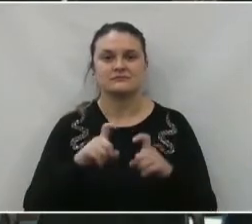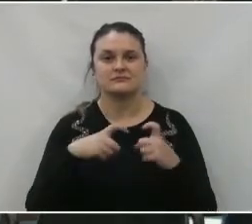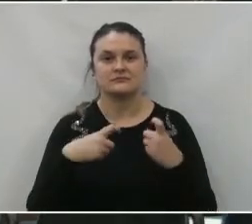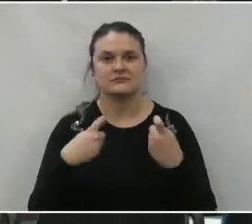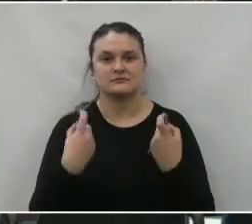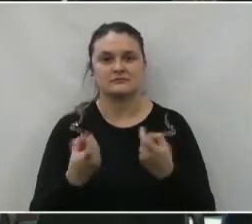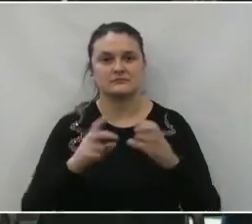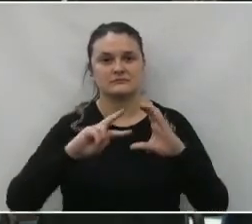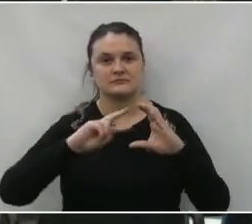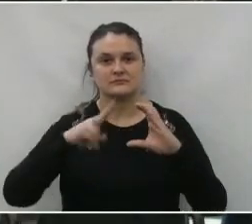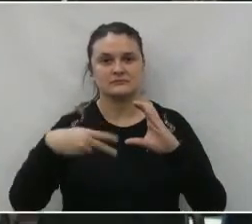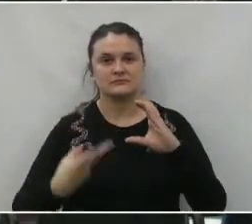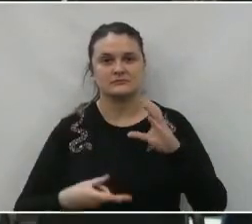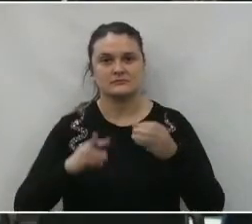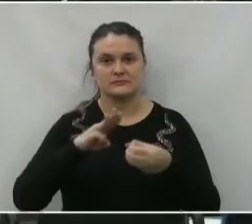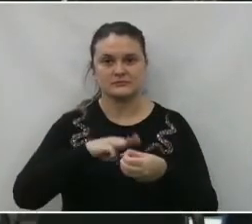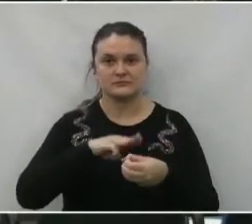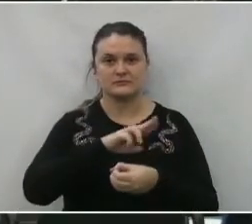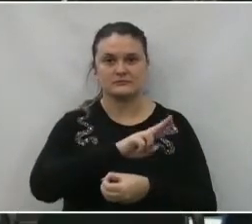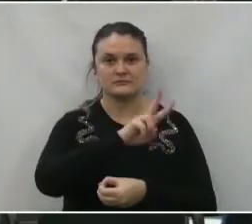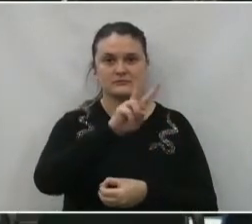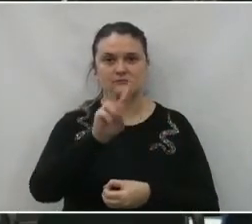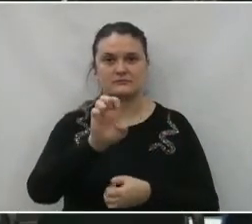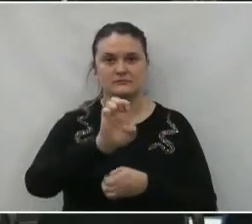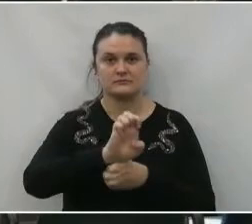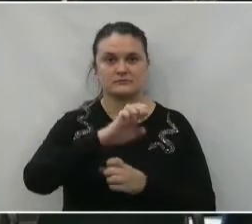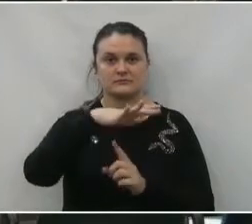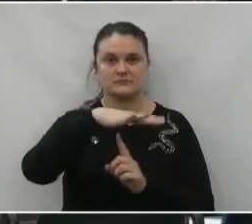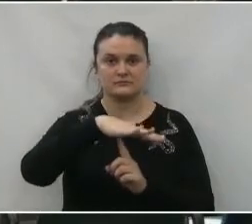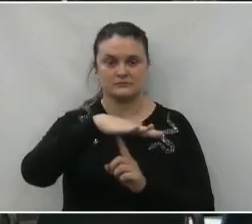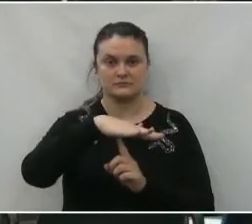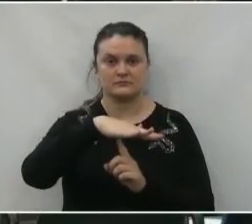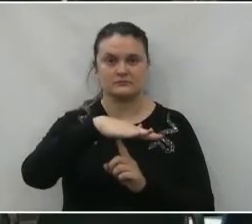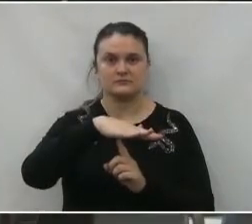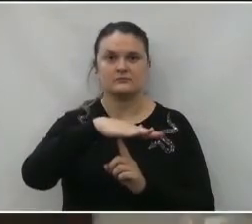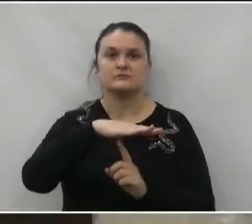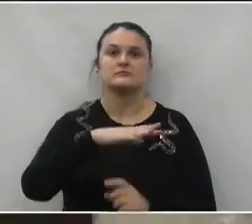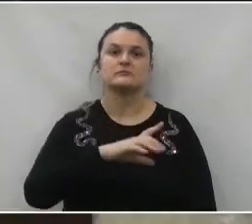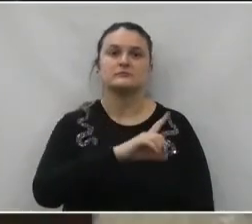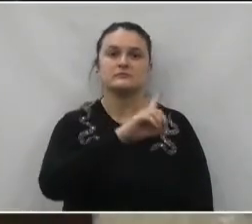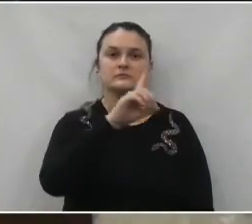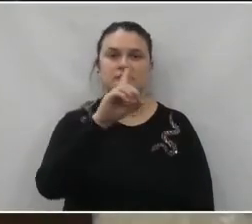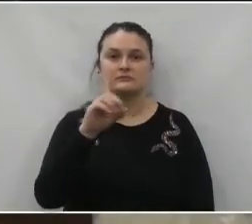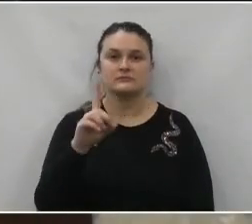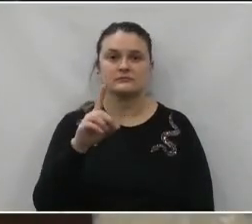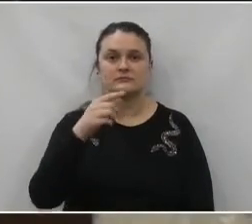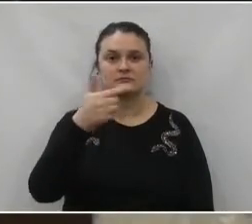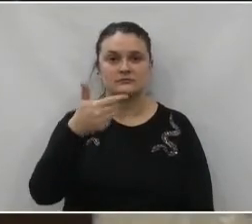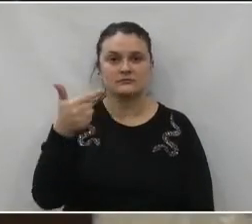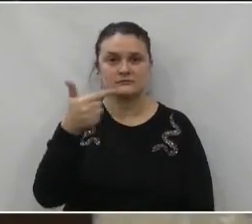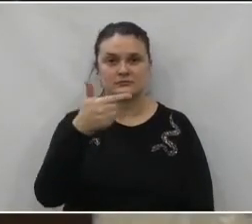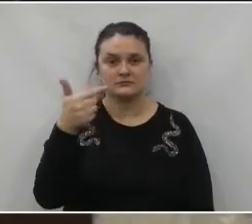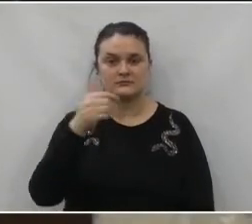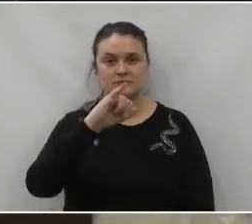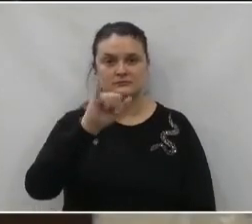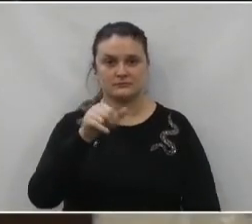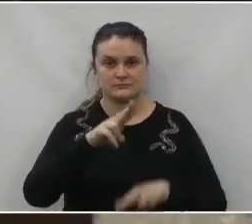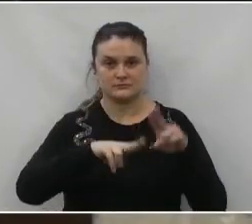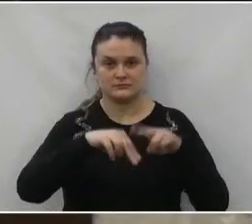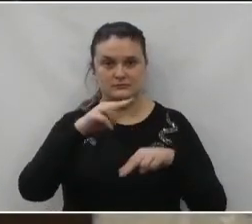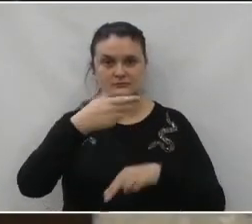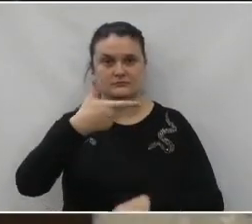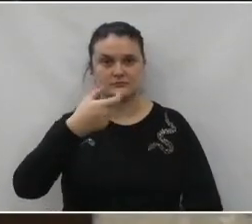Reunião ordinária da Câmara Municipal de União da Vitória, Estado do Paraná, no dia 22 de junho